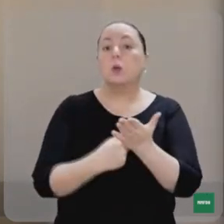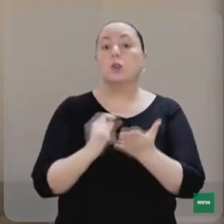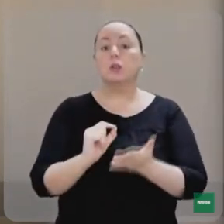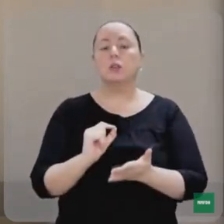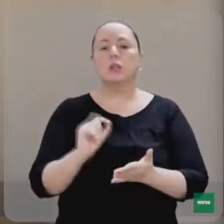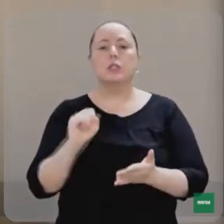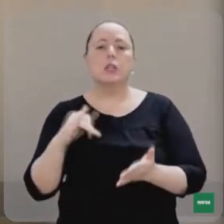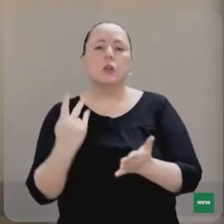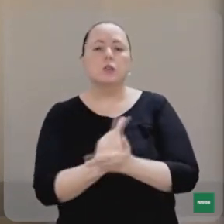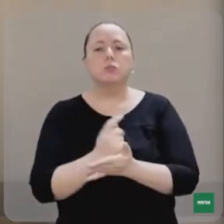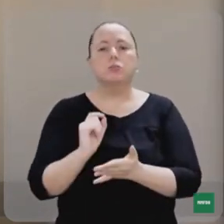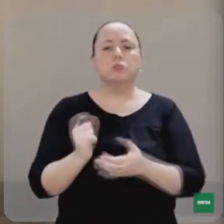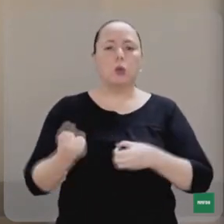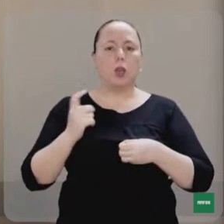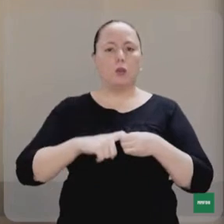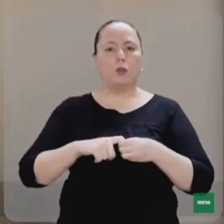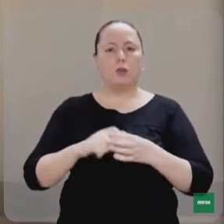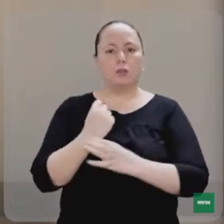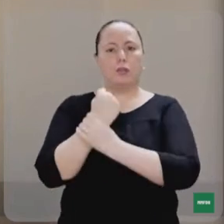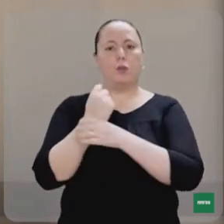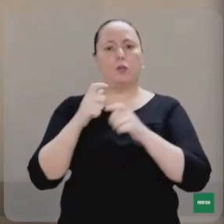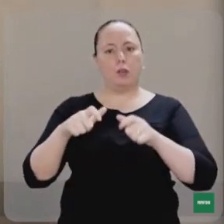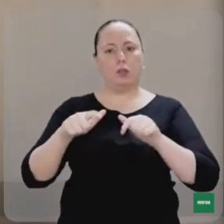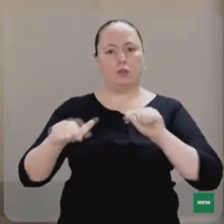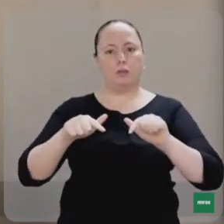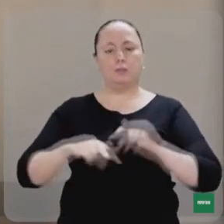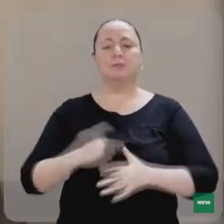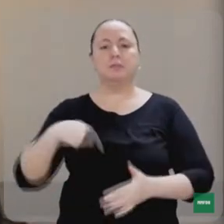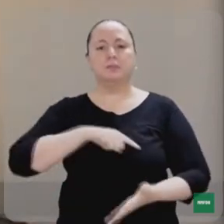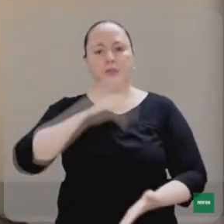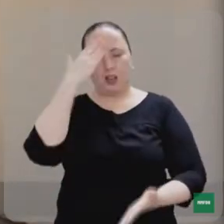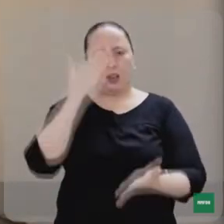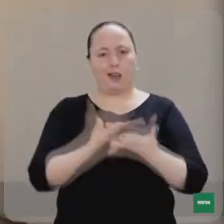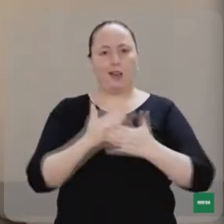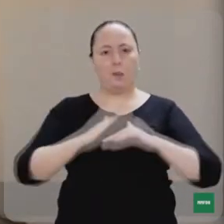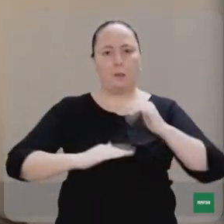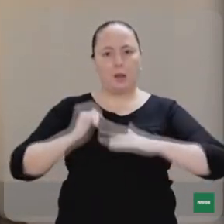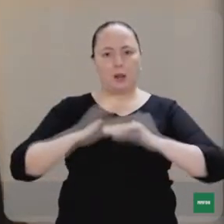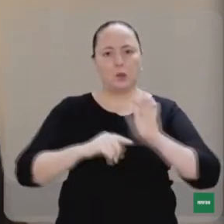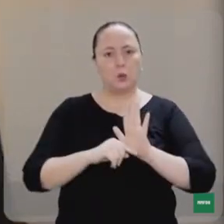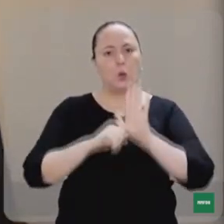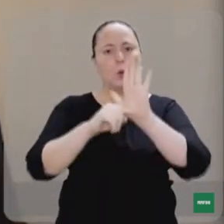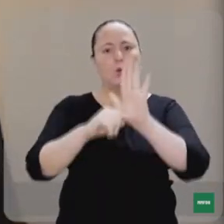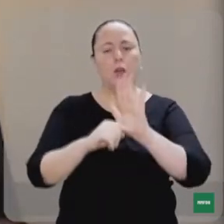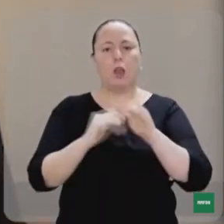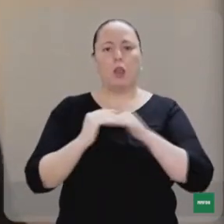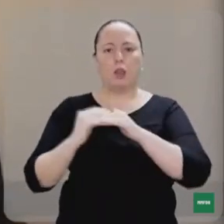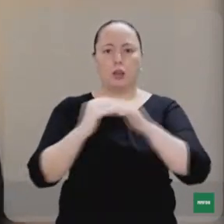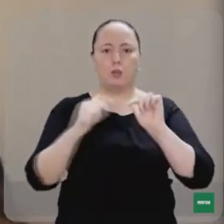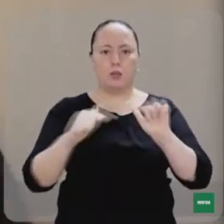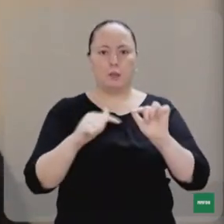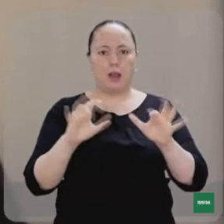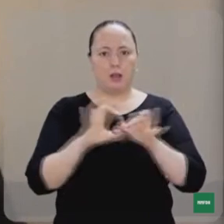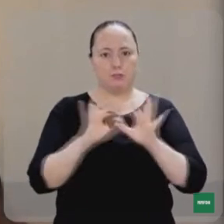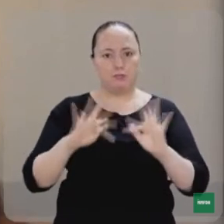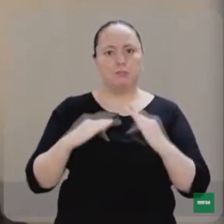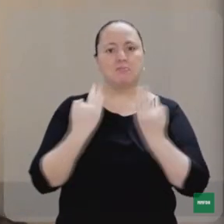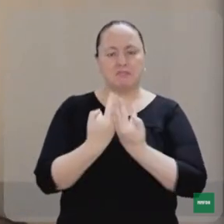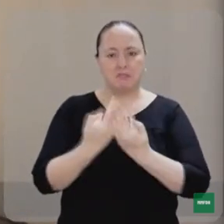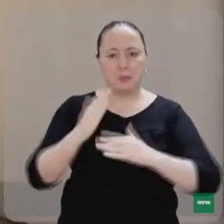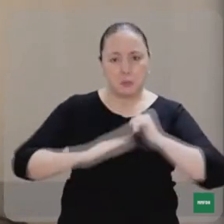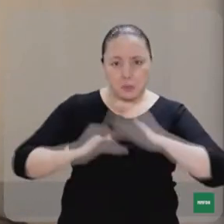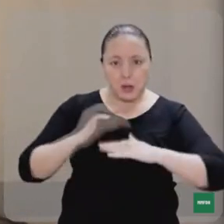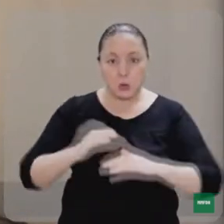protocolo para um eventual e futuro retorno seguro ao ambiente empresarial. Acreditamos que essas práticas contribuíram para o equilíbrio entre trabalho e